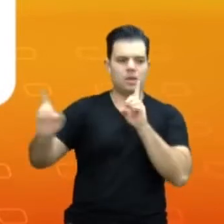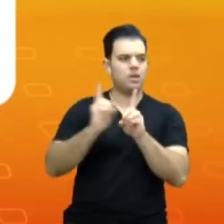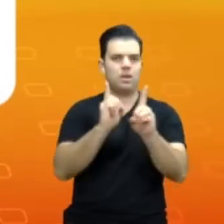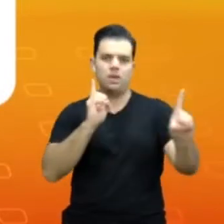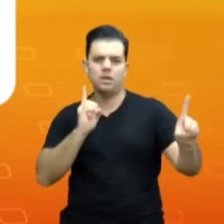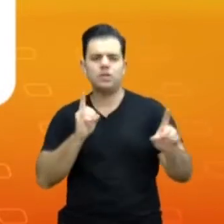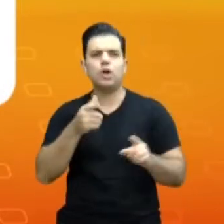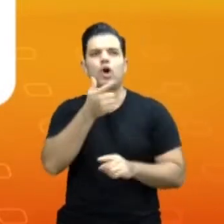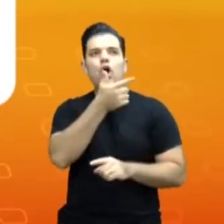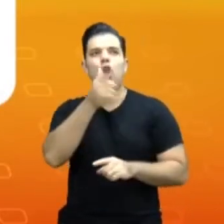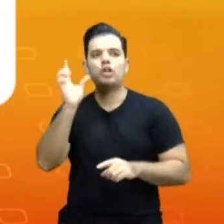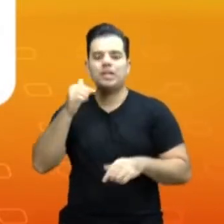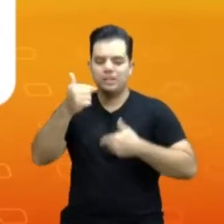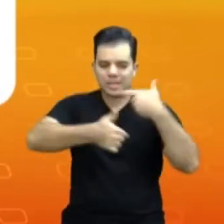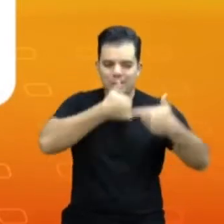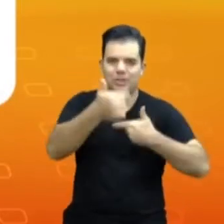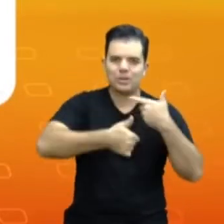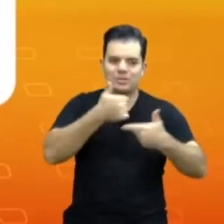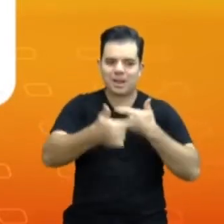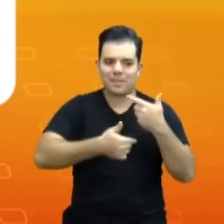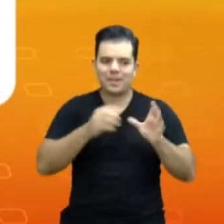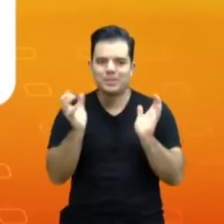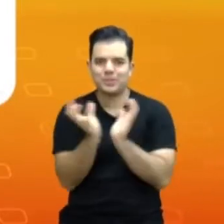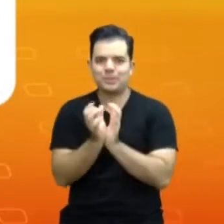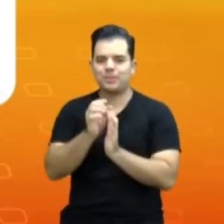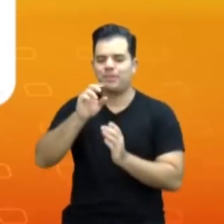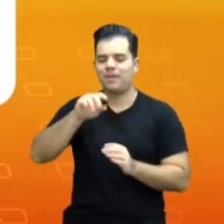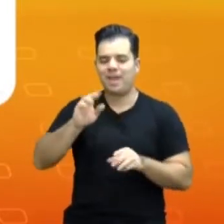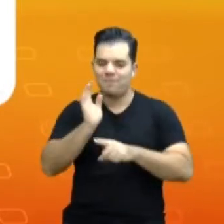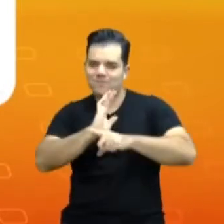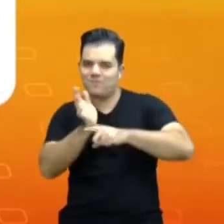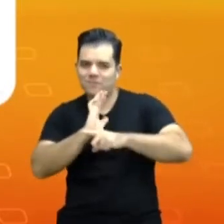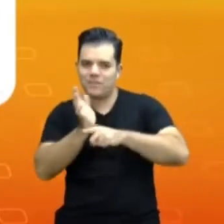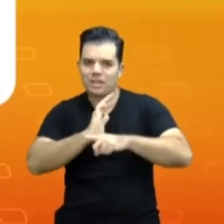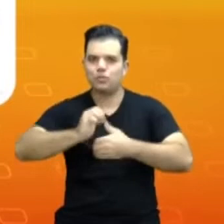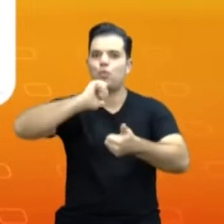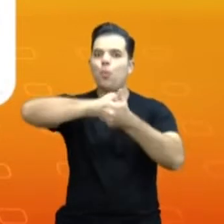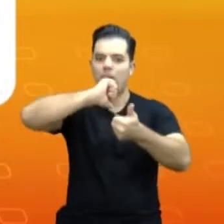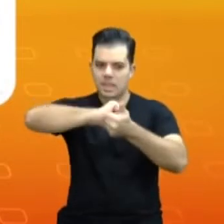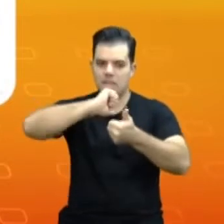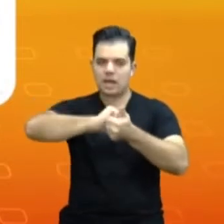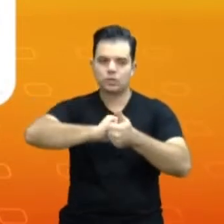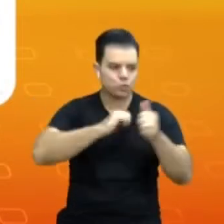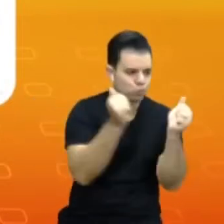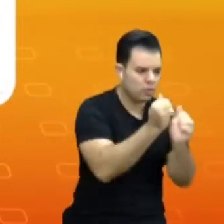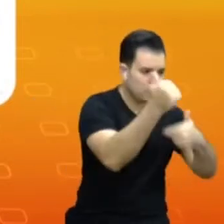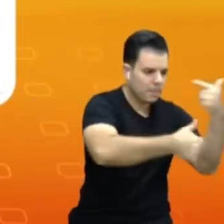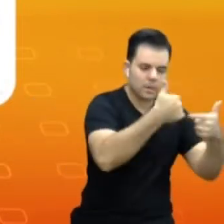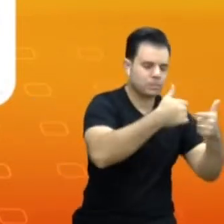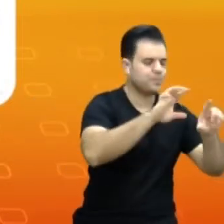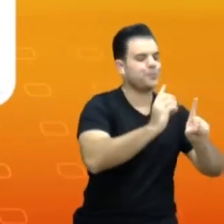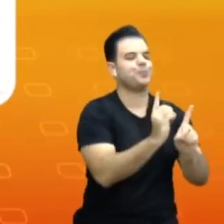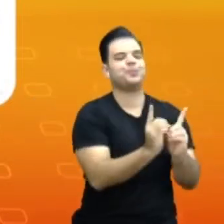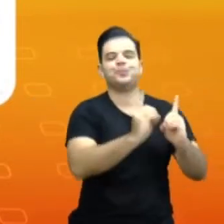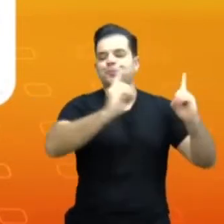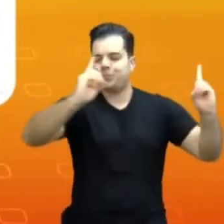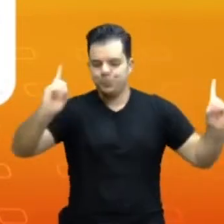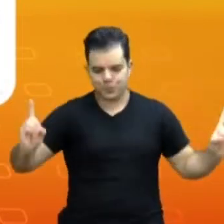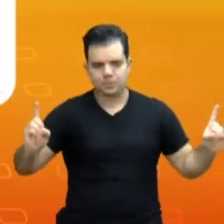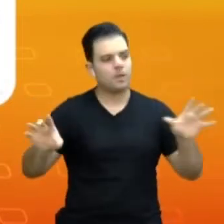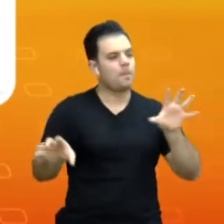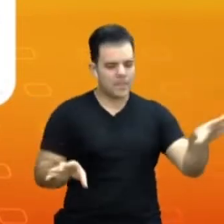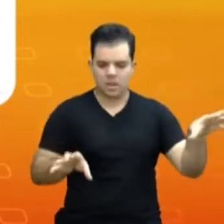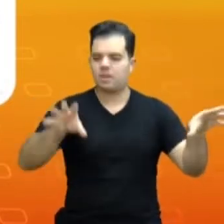o Vision, né, que estava cuidando da qualidade de vídeo, também estava em outra cabine. Então, foram tomadas medidas